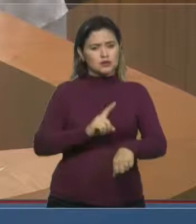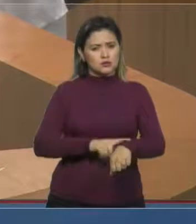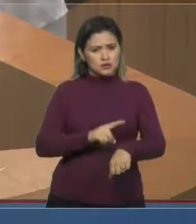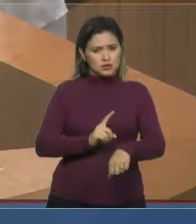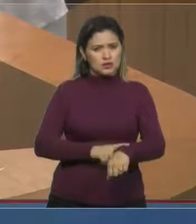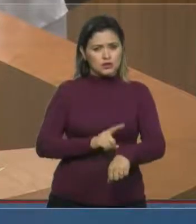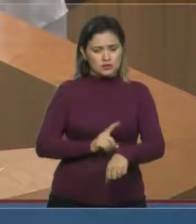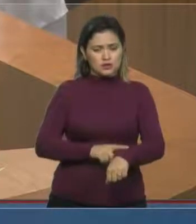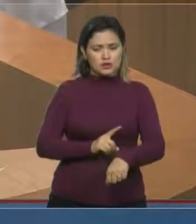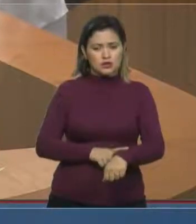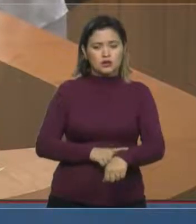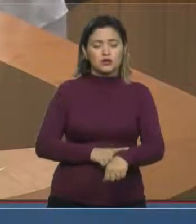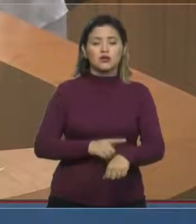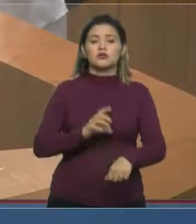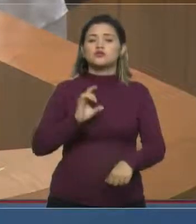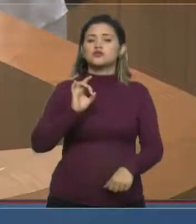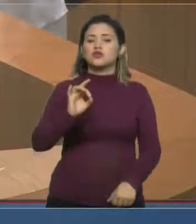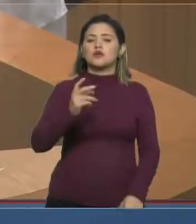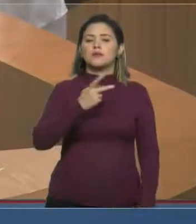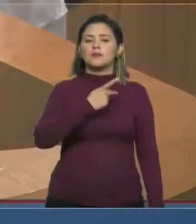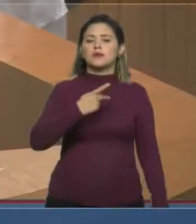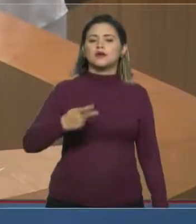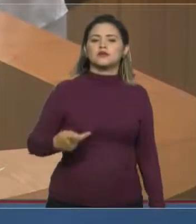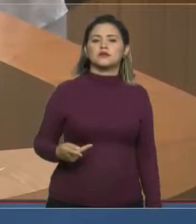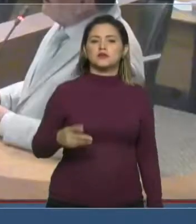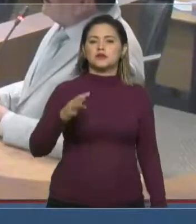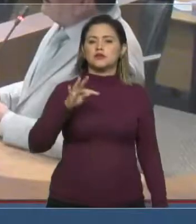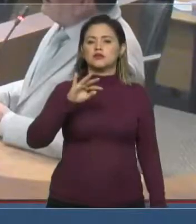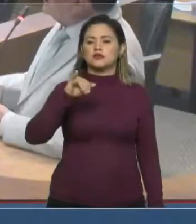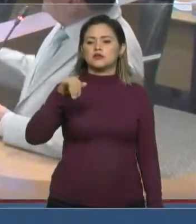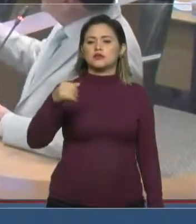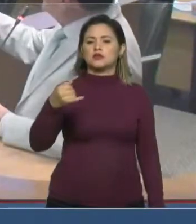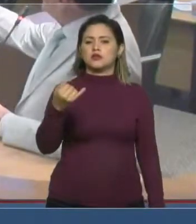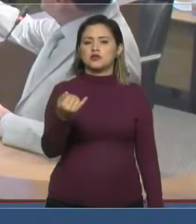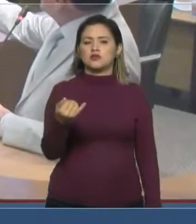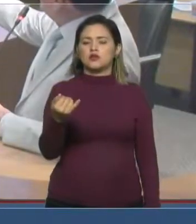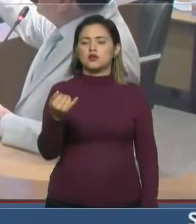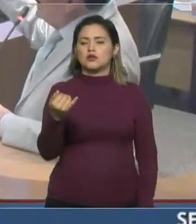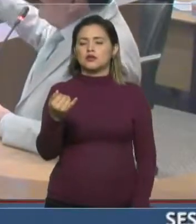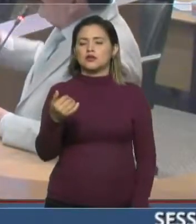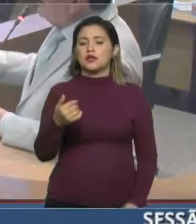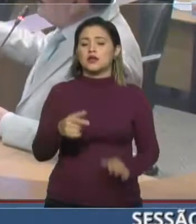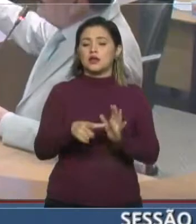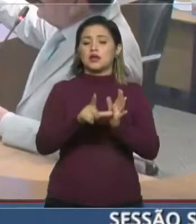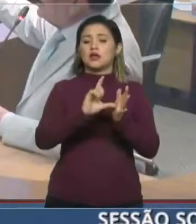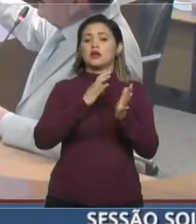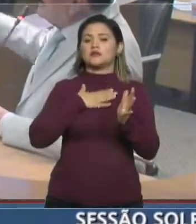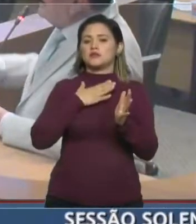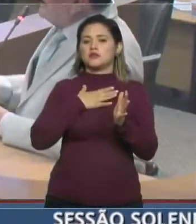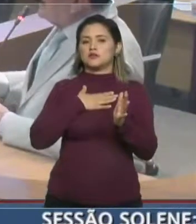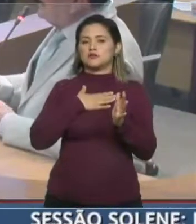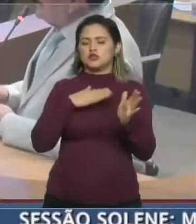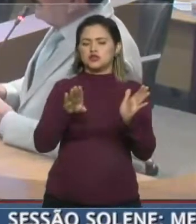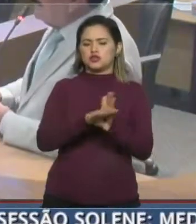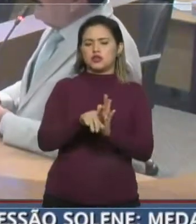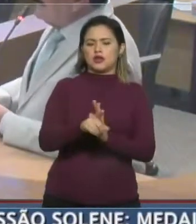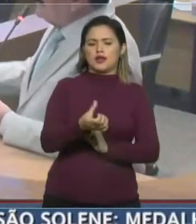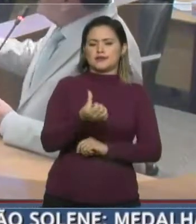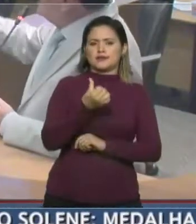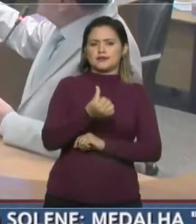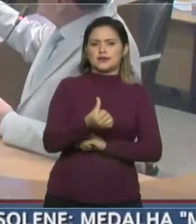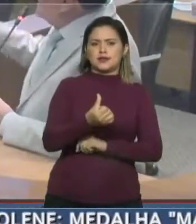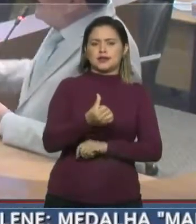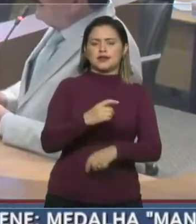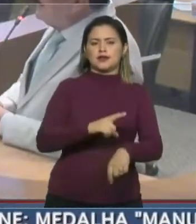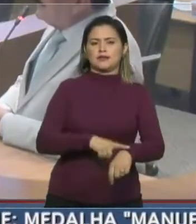ganha é o presidente do Tribunal de Justiça. Ninguém me ganha de horário, porque ele chega lá às 6 horas da manhã. Eu nunca vi coisa dessa natureza. Chega